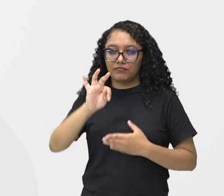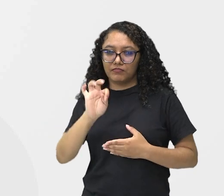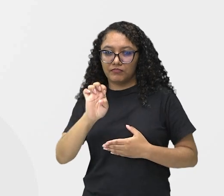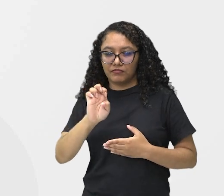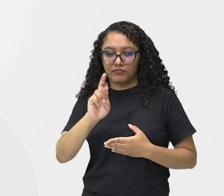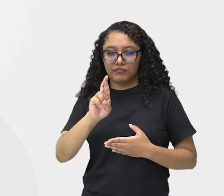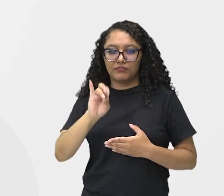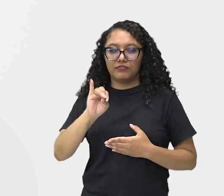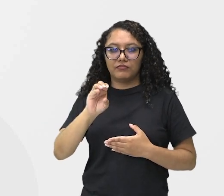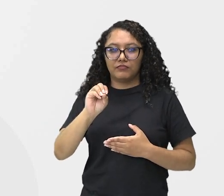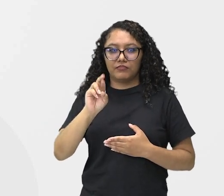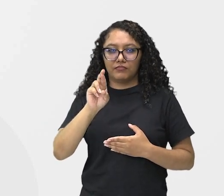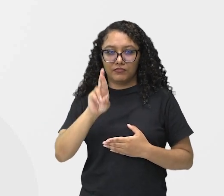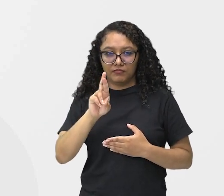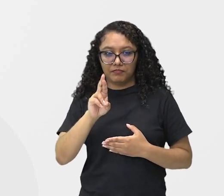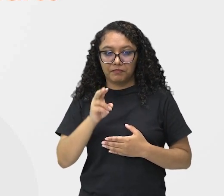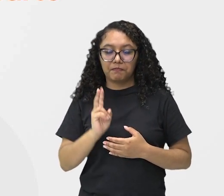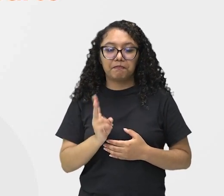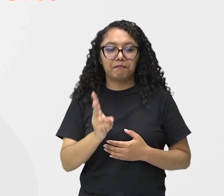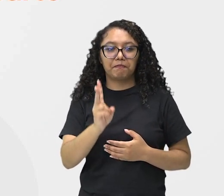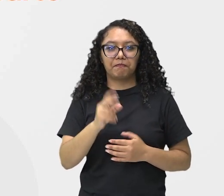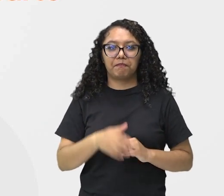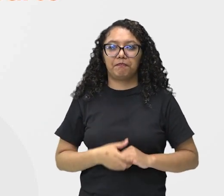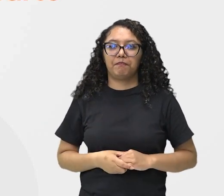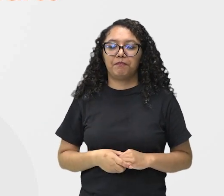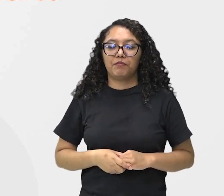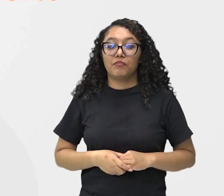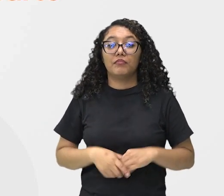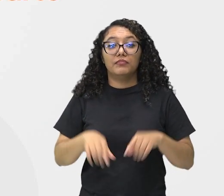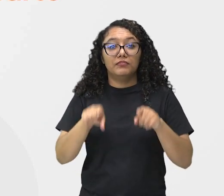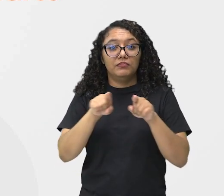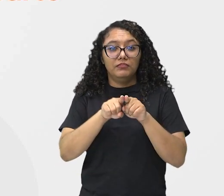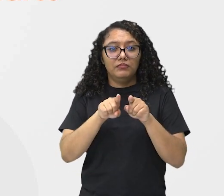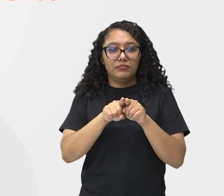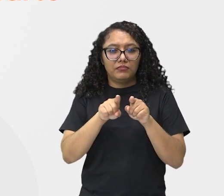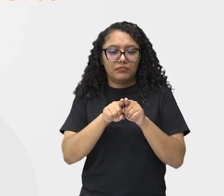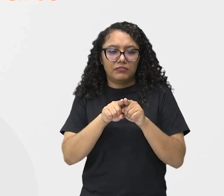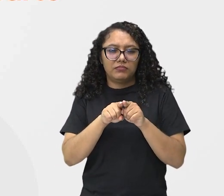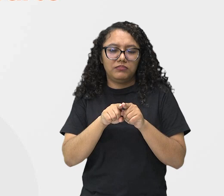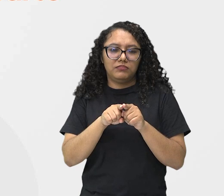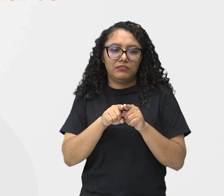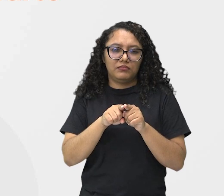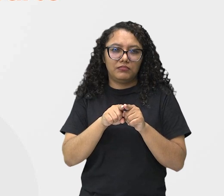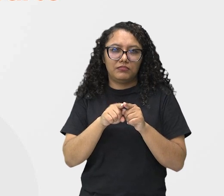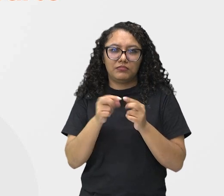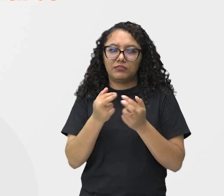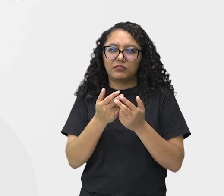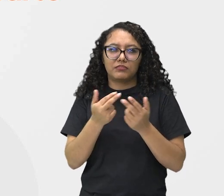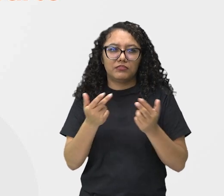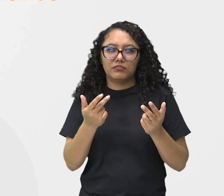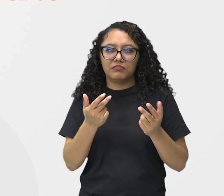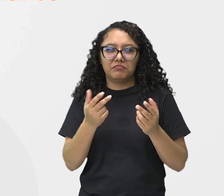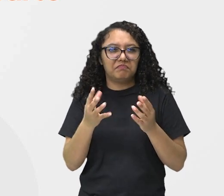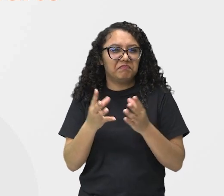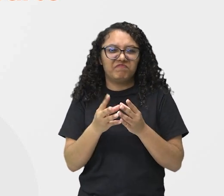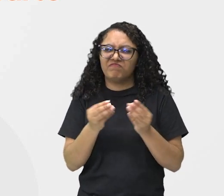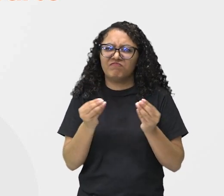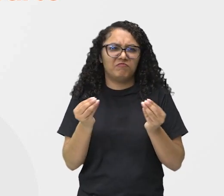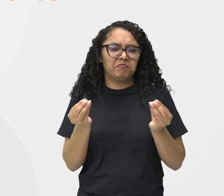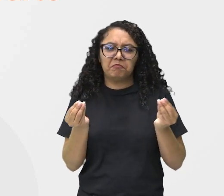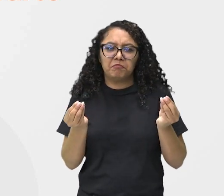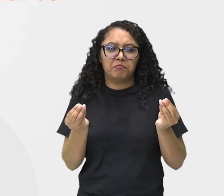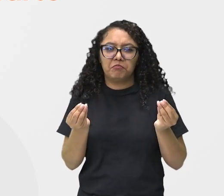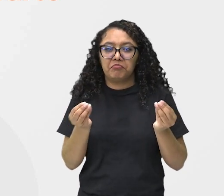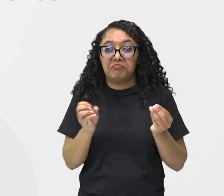interior. Vamos continuar. É também algo que não desaparece